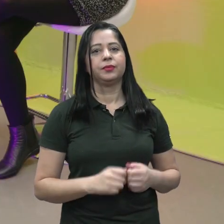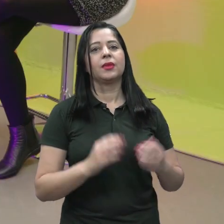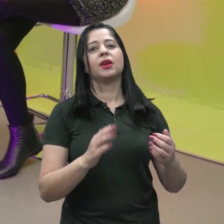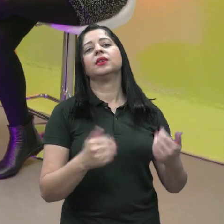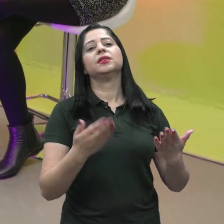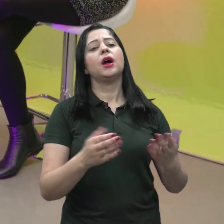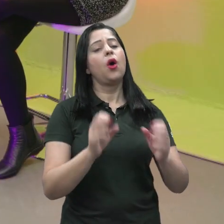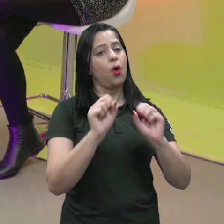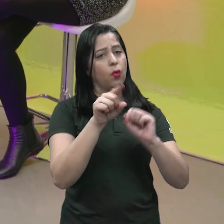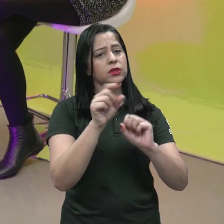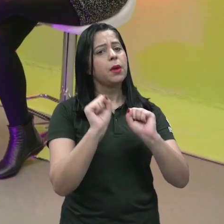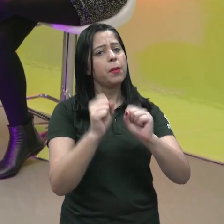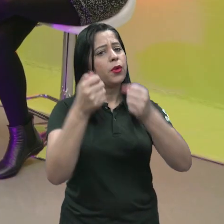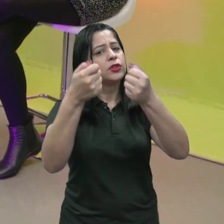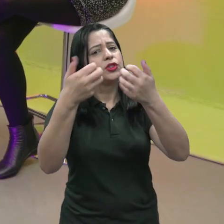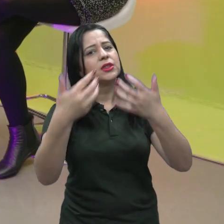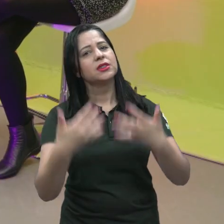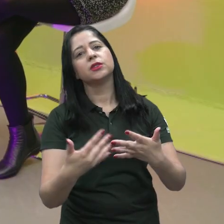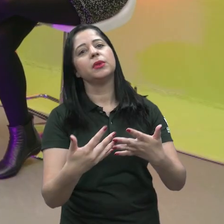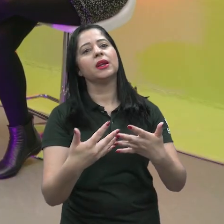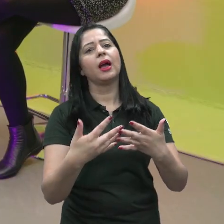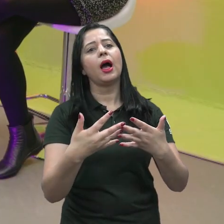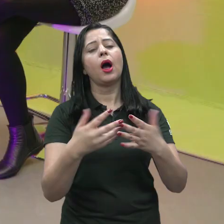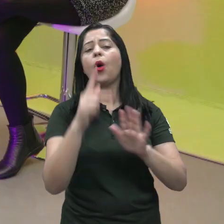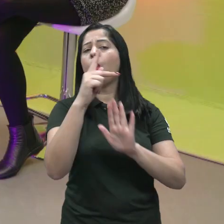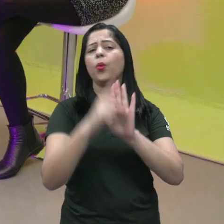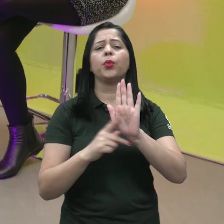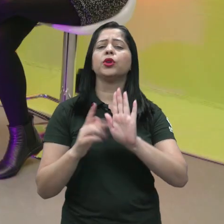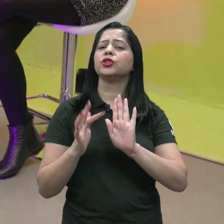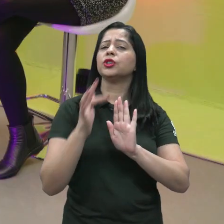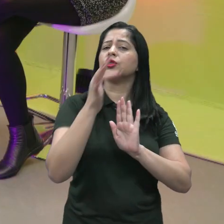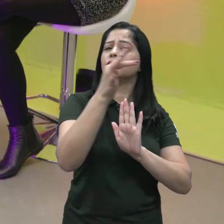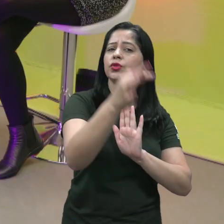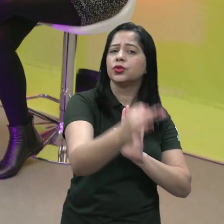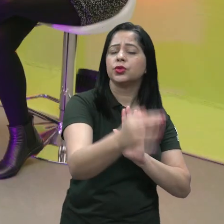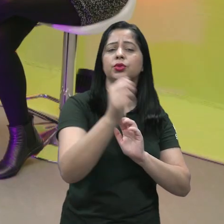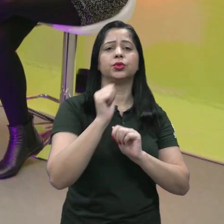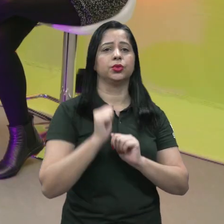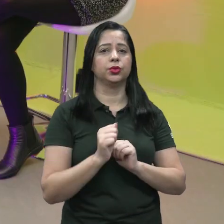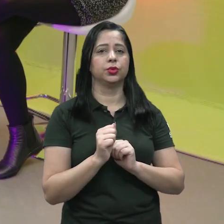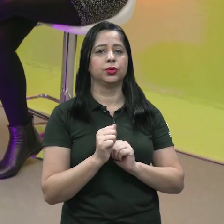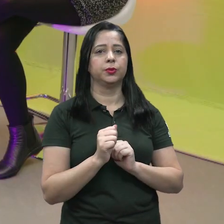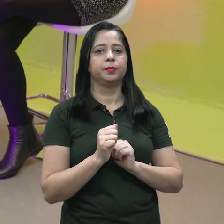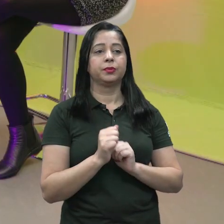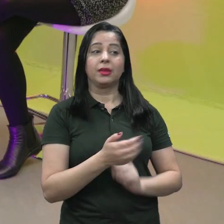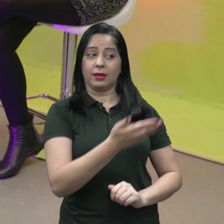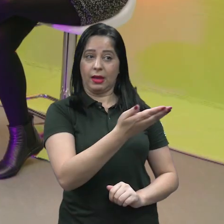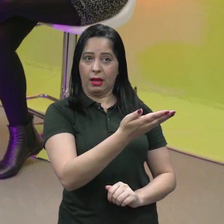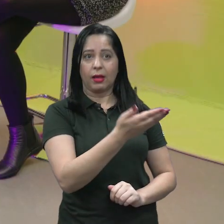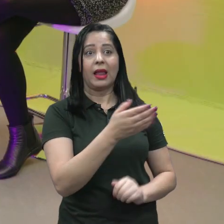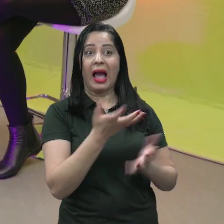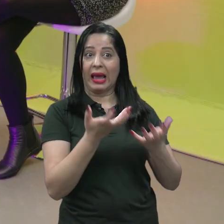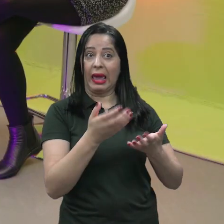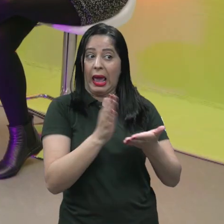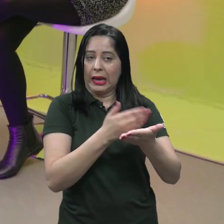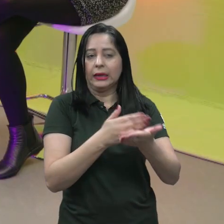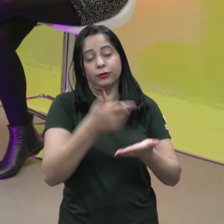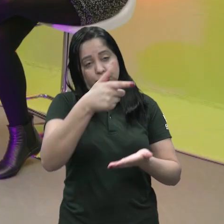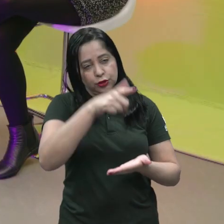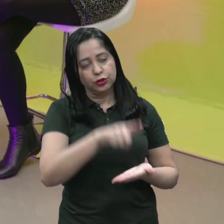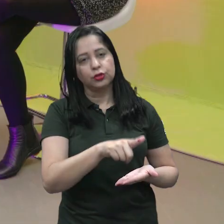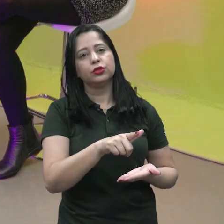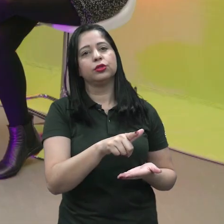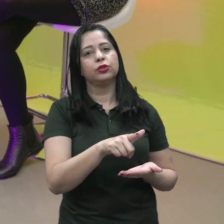queria que você contasse um pouquinho sobre os próximos projetos que você vem pensando. Como eu falei, né, a Maria vem pensando em escrever um próximo livro